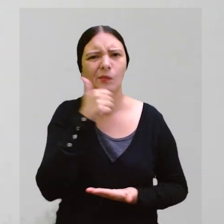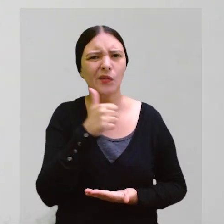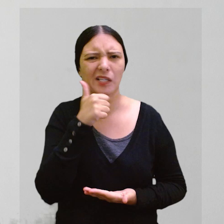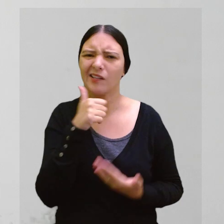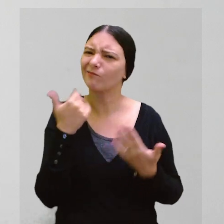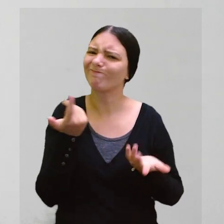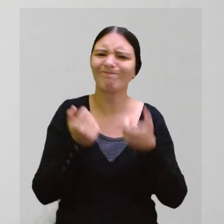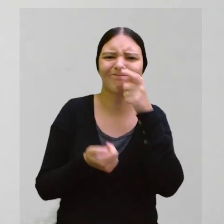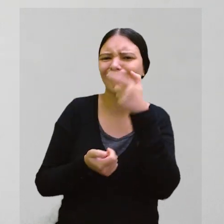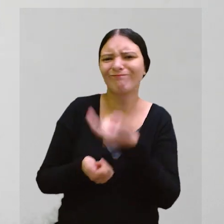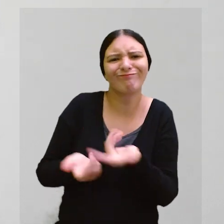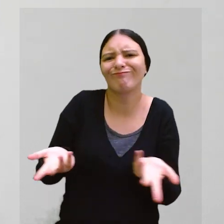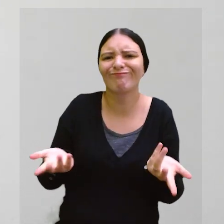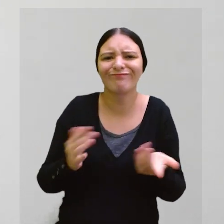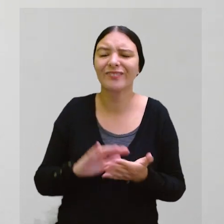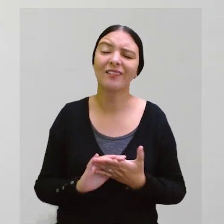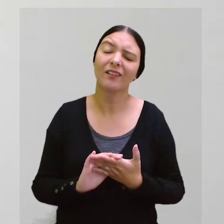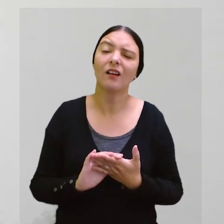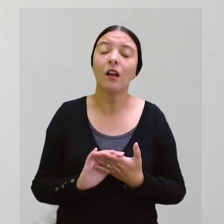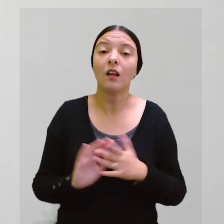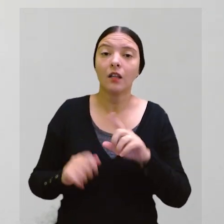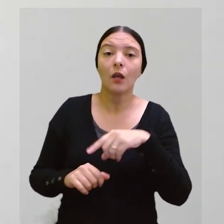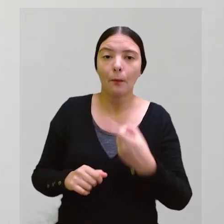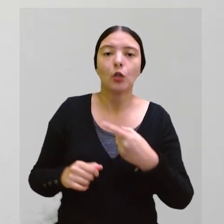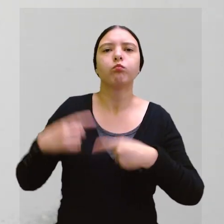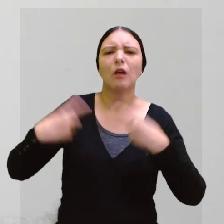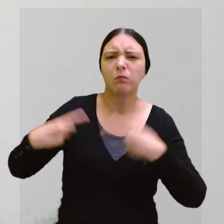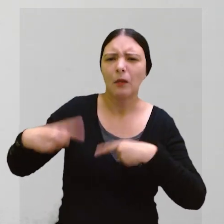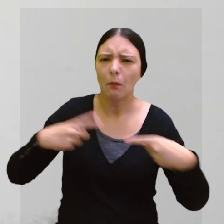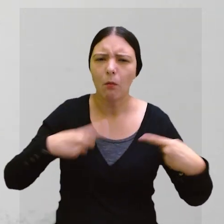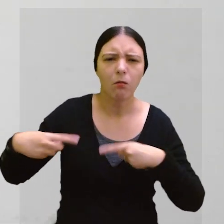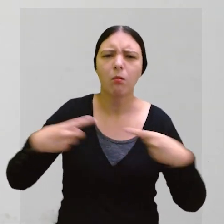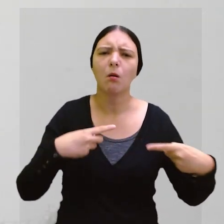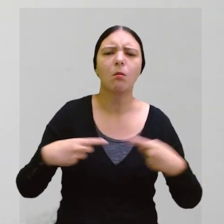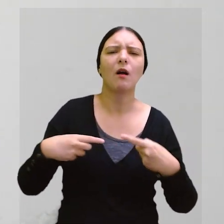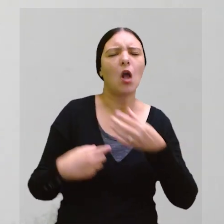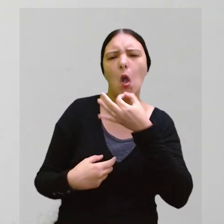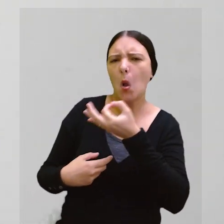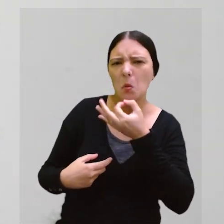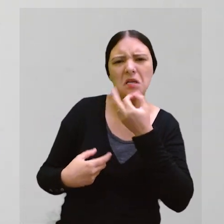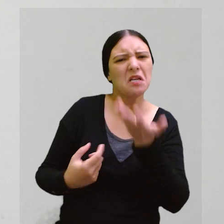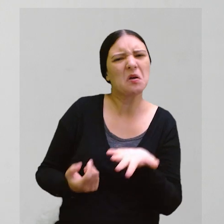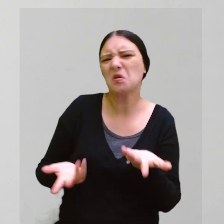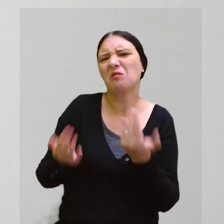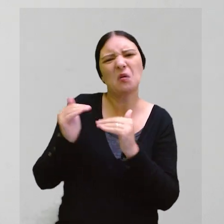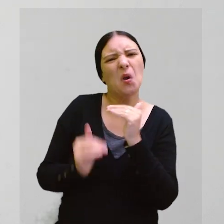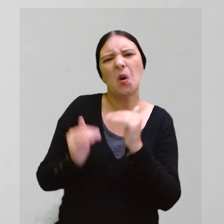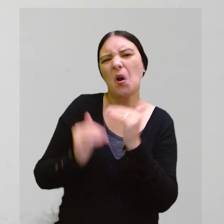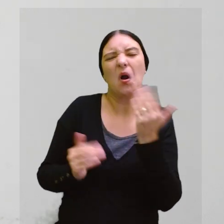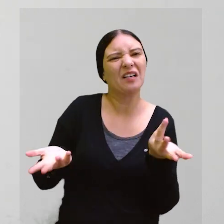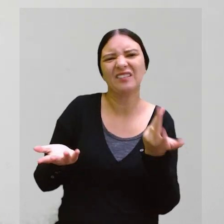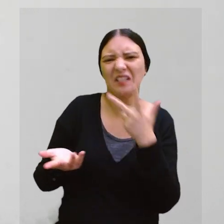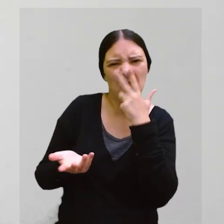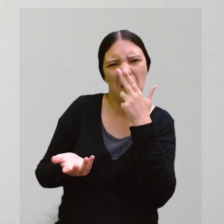não muito interessada naquilo, mas então essa amiga, depois de um longo discurso sobre o que ela achava ser inútil a literatura, né, por que isso